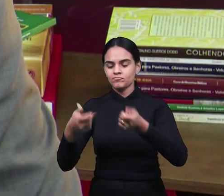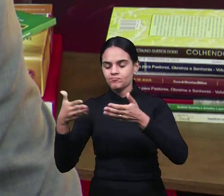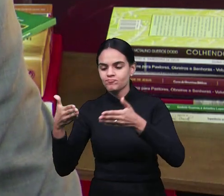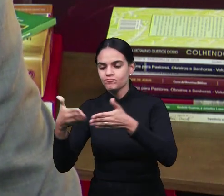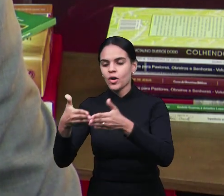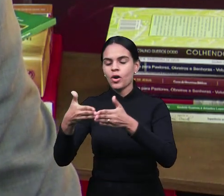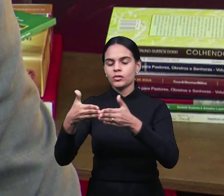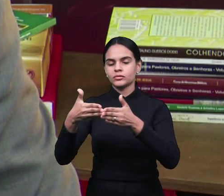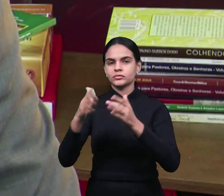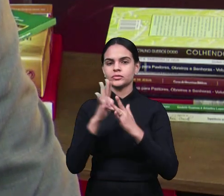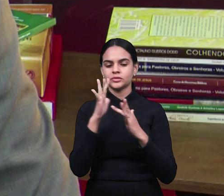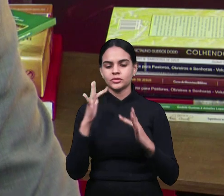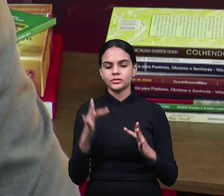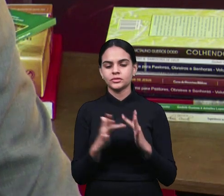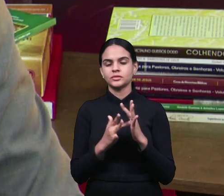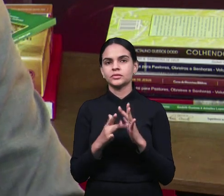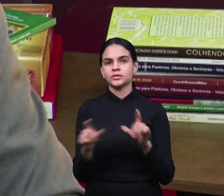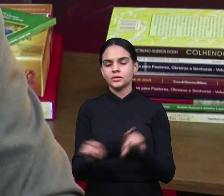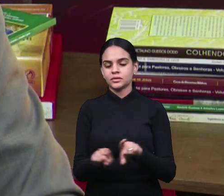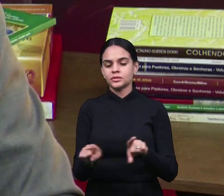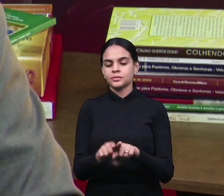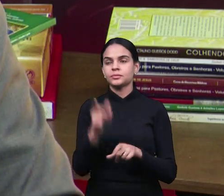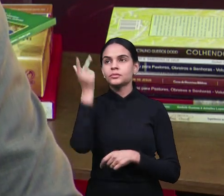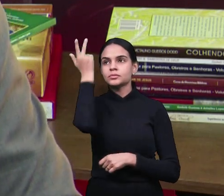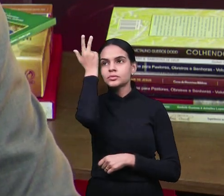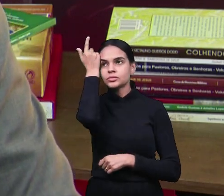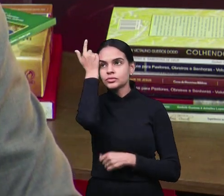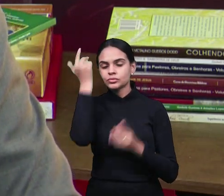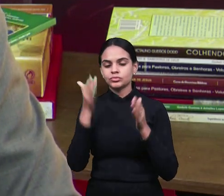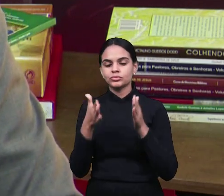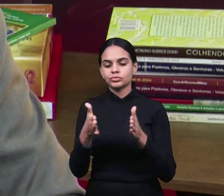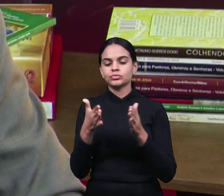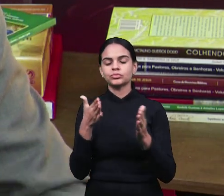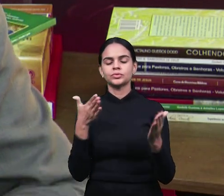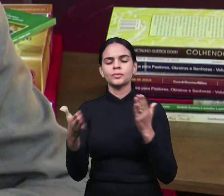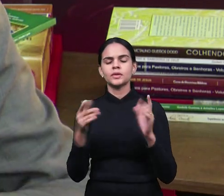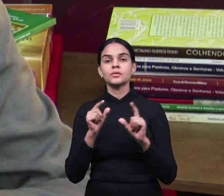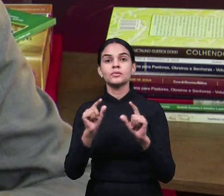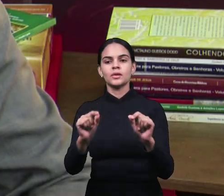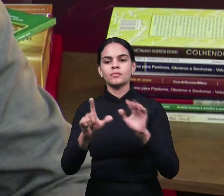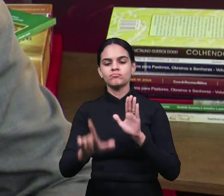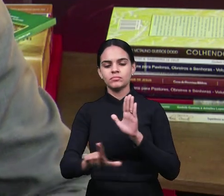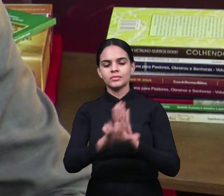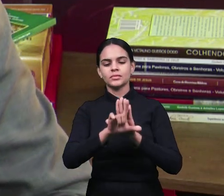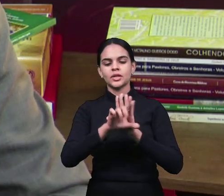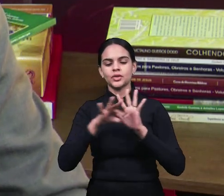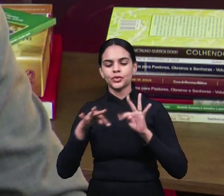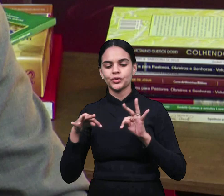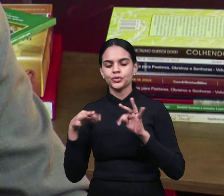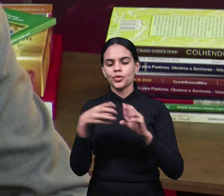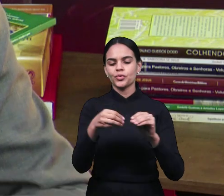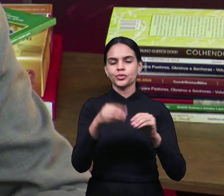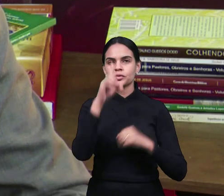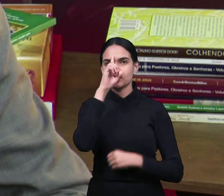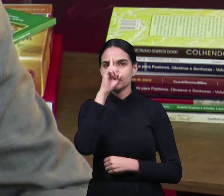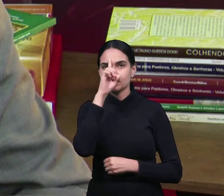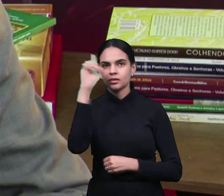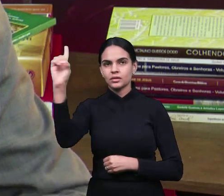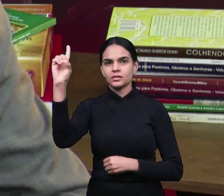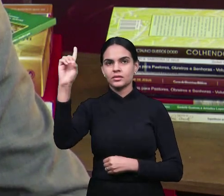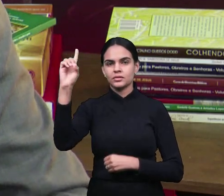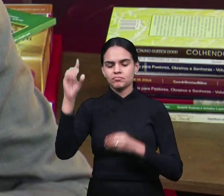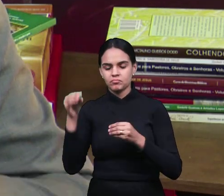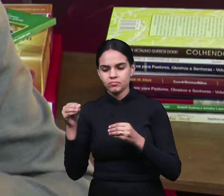E o jumento ali com aquela carga fala da lei. A lei. Né? Tudo aquilo que Deus deixou, né, no